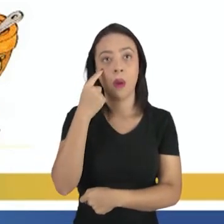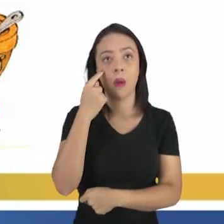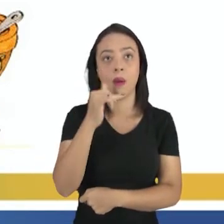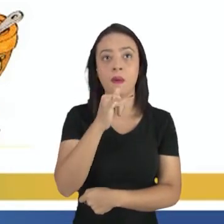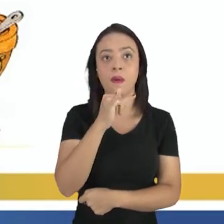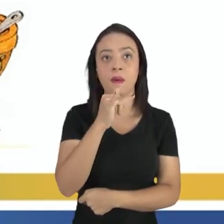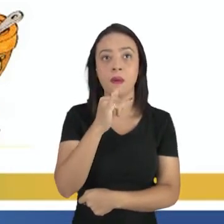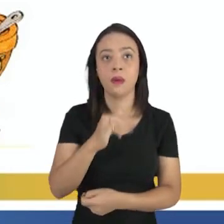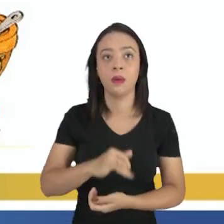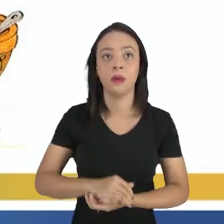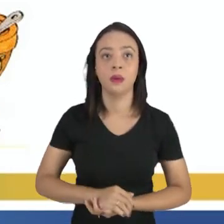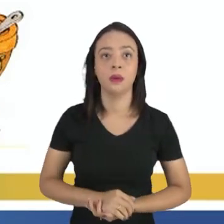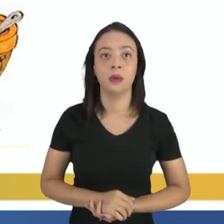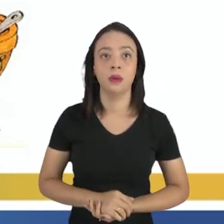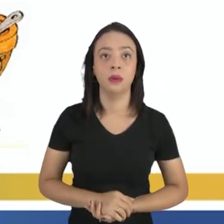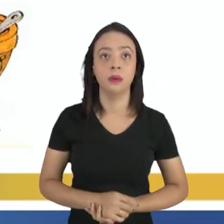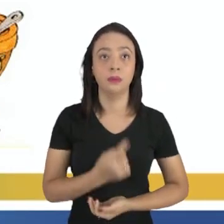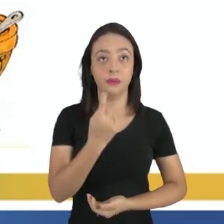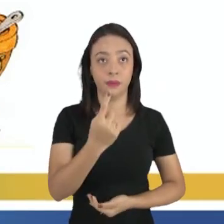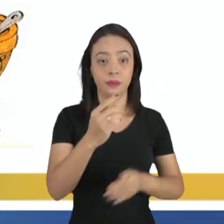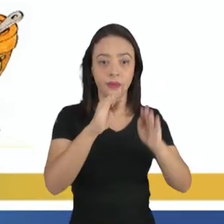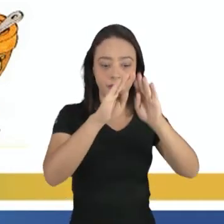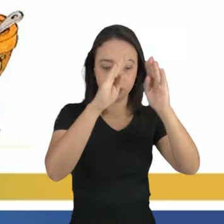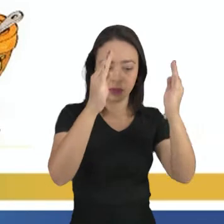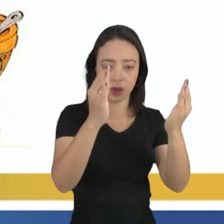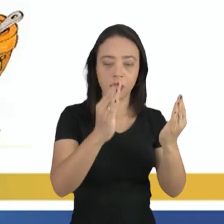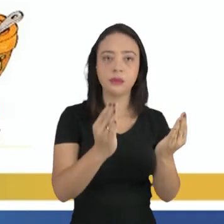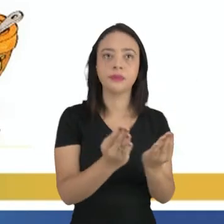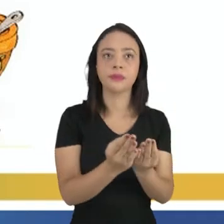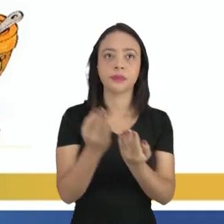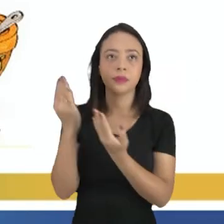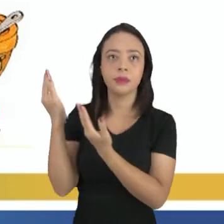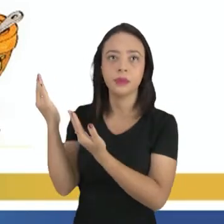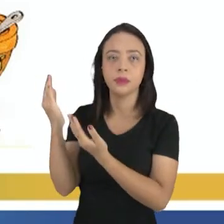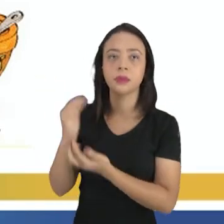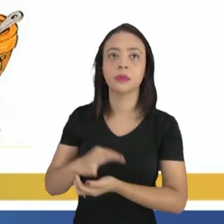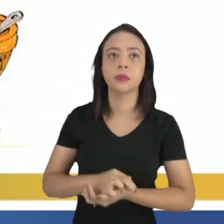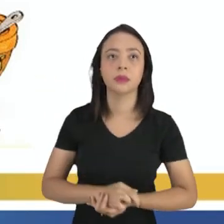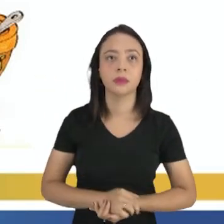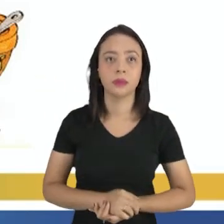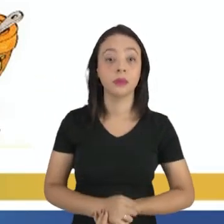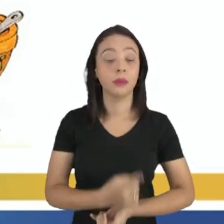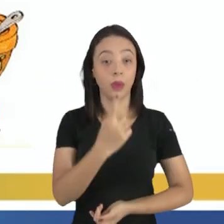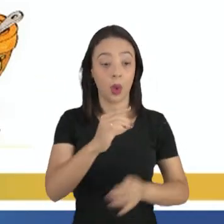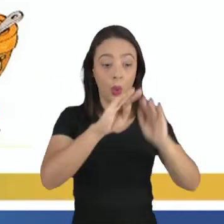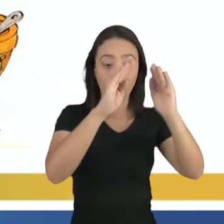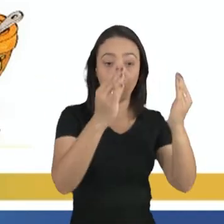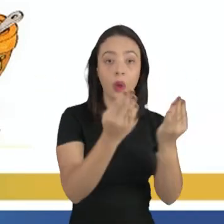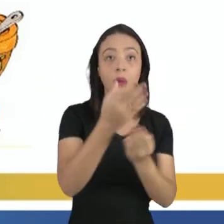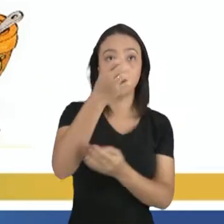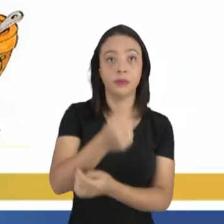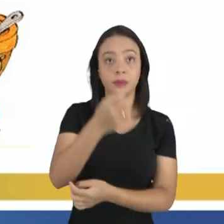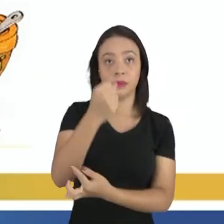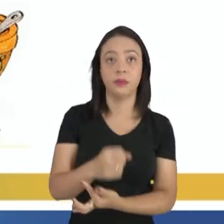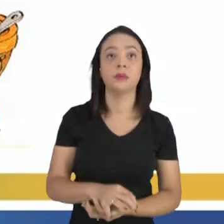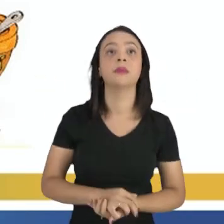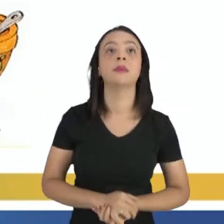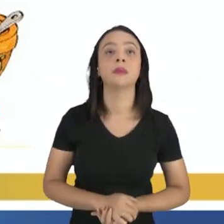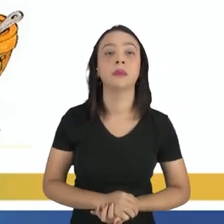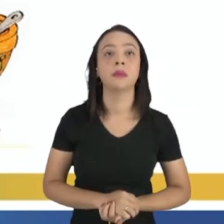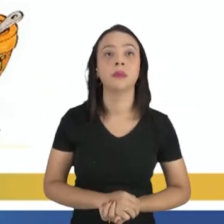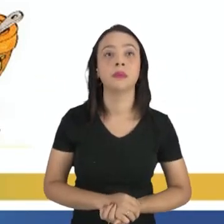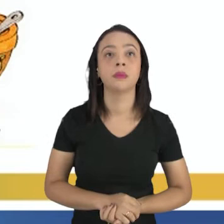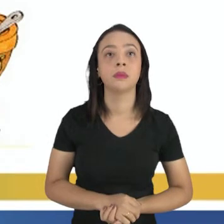A bottle significa uma garrafa. O exemplo é a bottle of milk, uma garrafa de leite. A glass